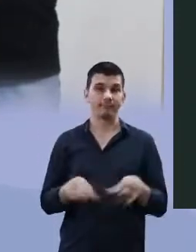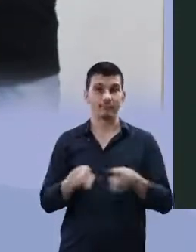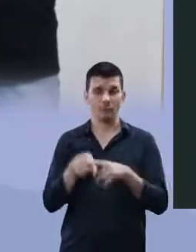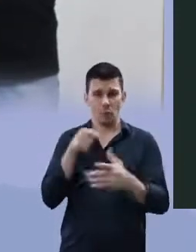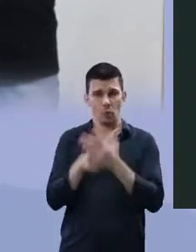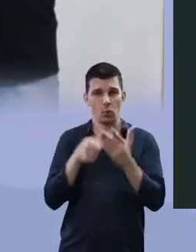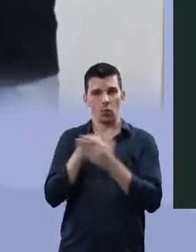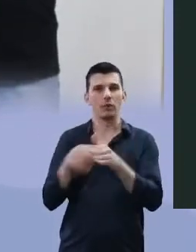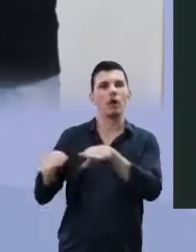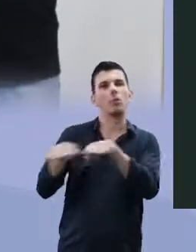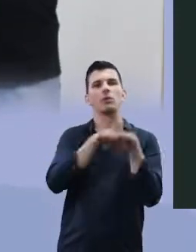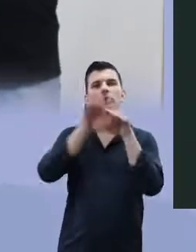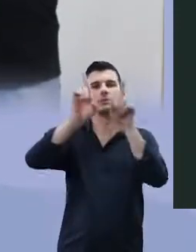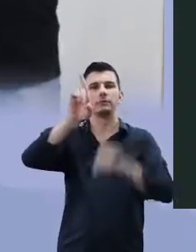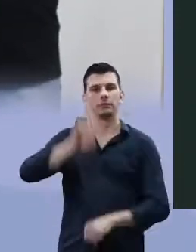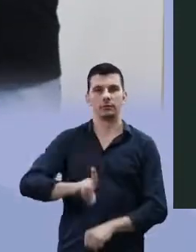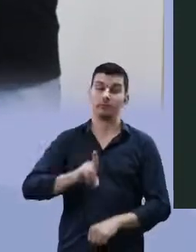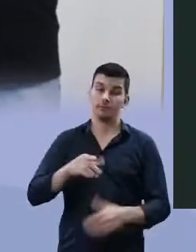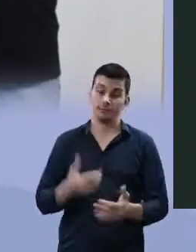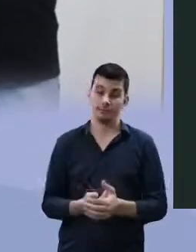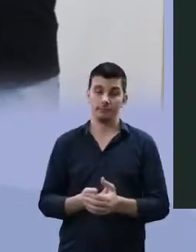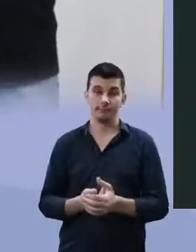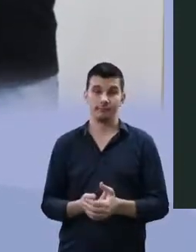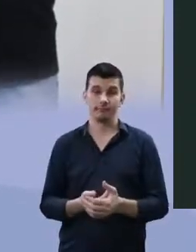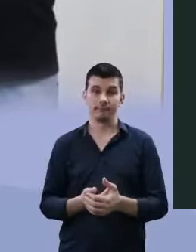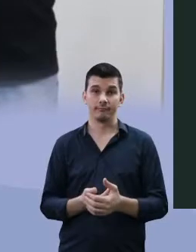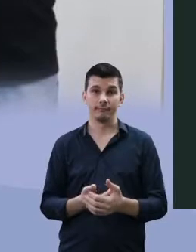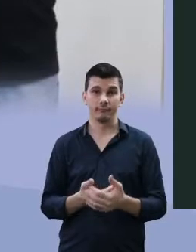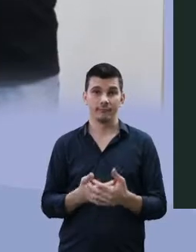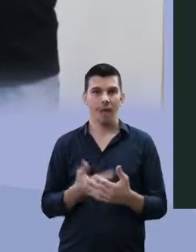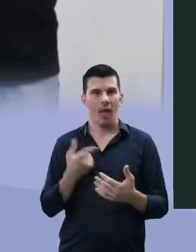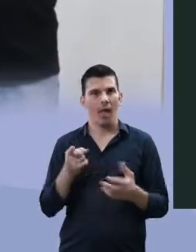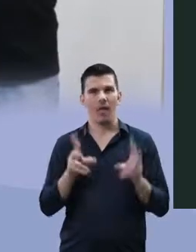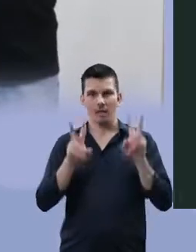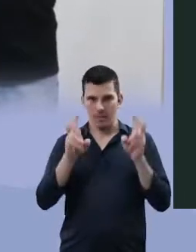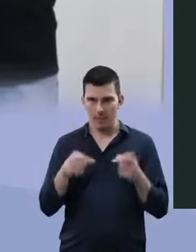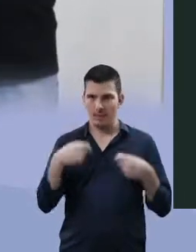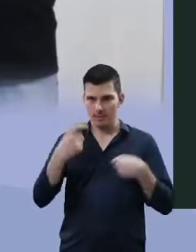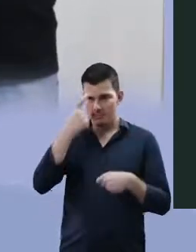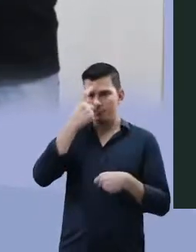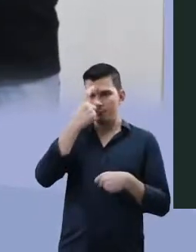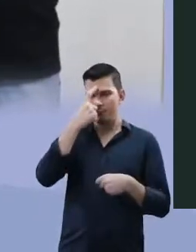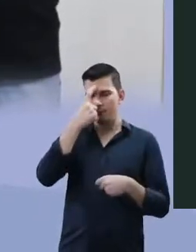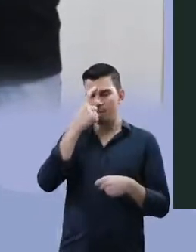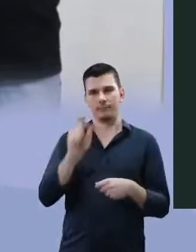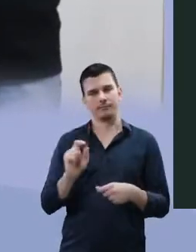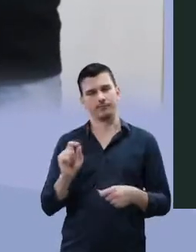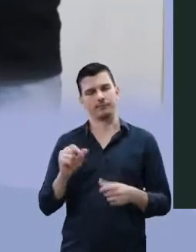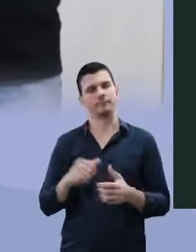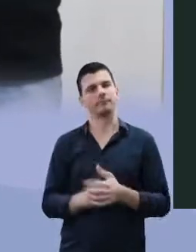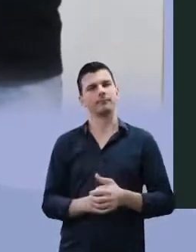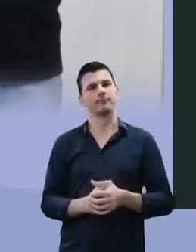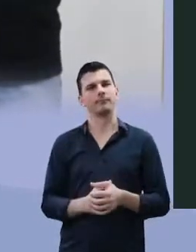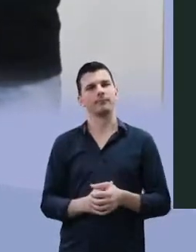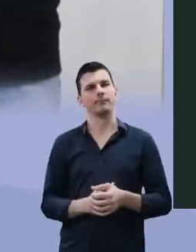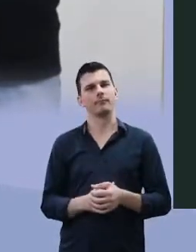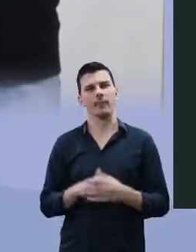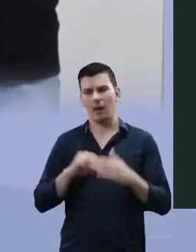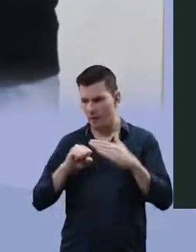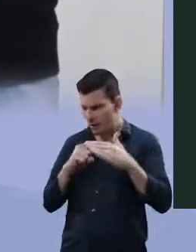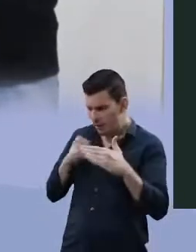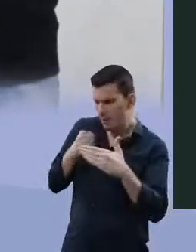seguinte: meritocracia é mito. Meritocracia só funciona se todos têm as mesmas oportunidades. Se não tem, não existe